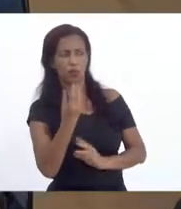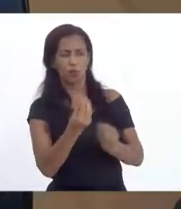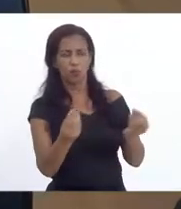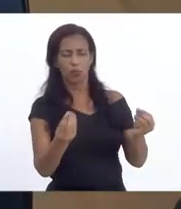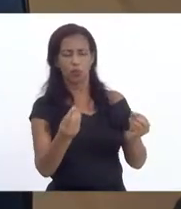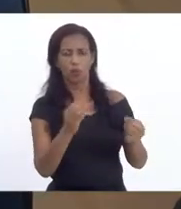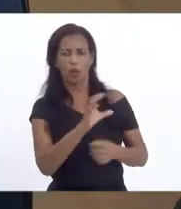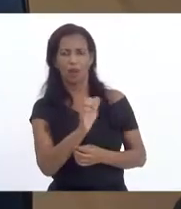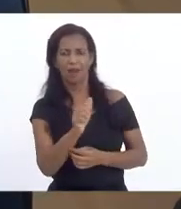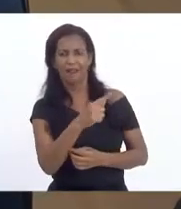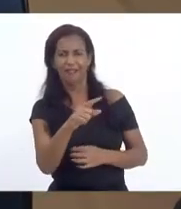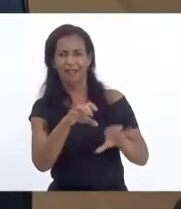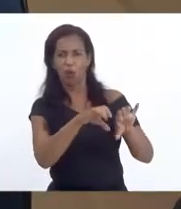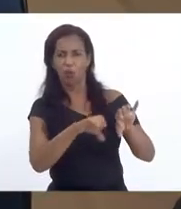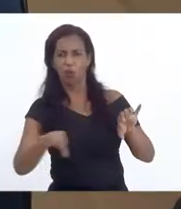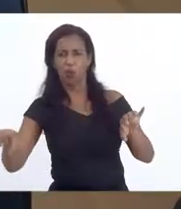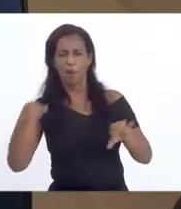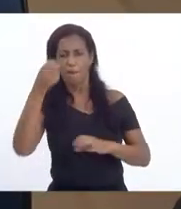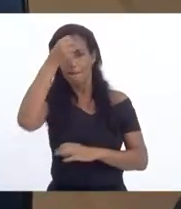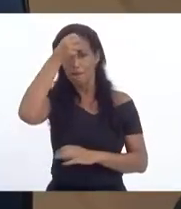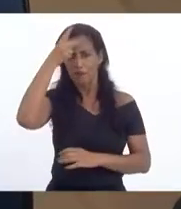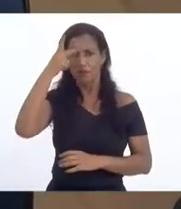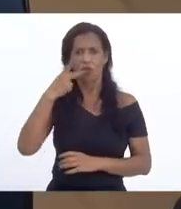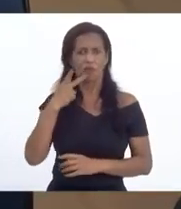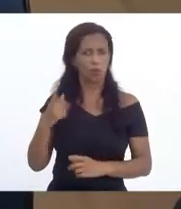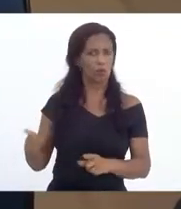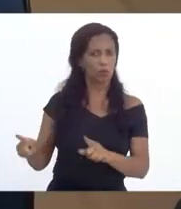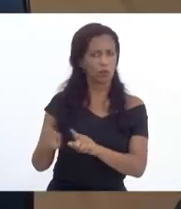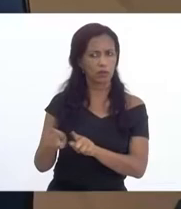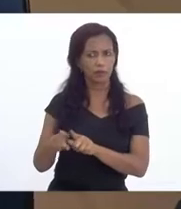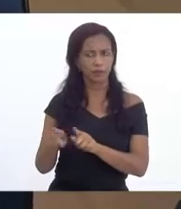dos canais. O prefeito também falou,